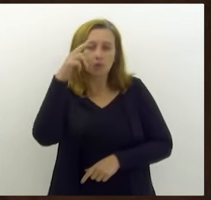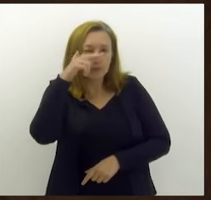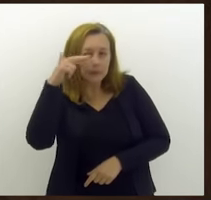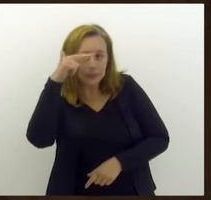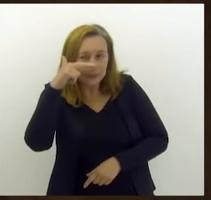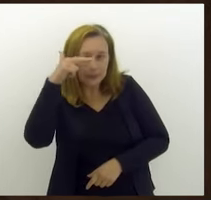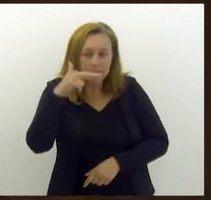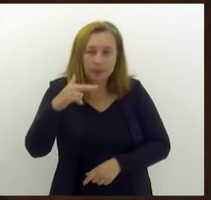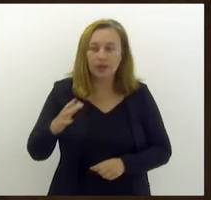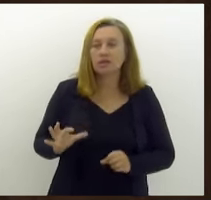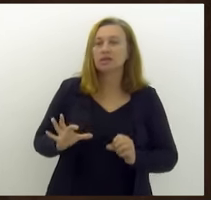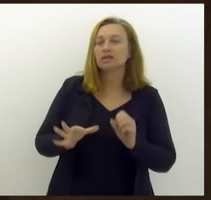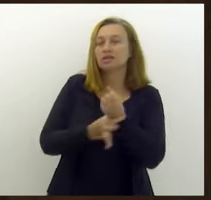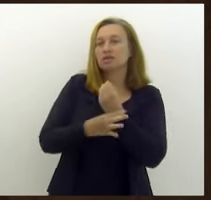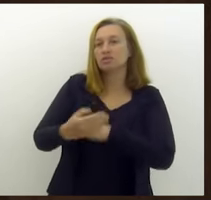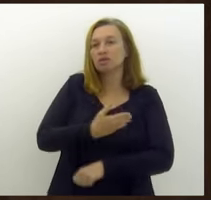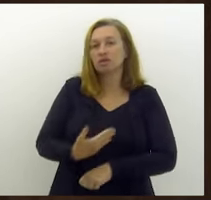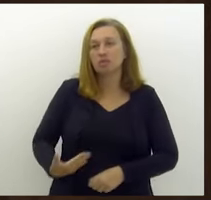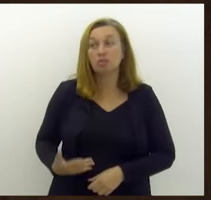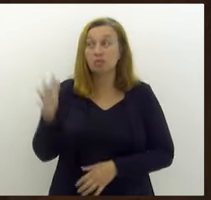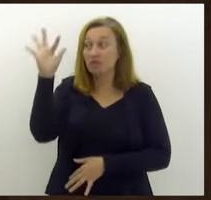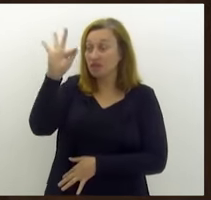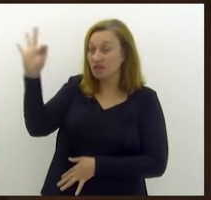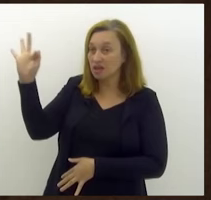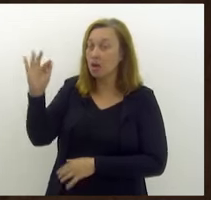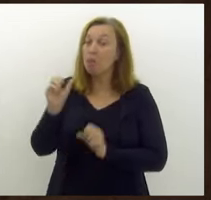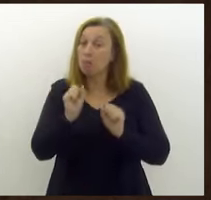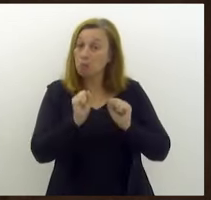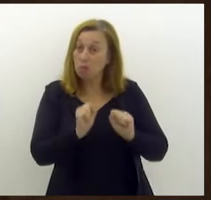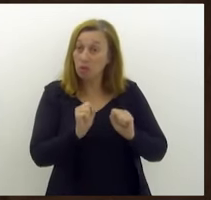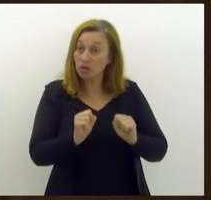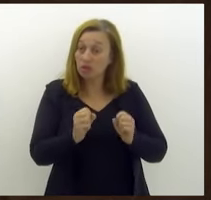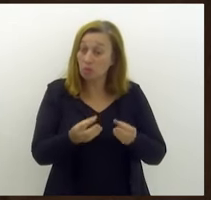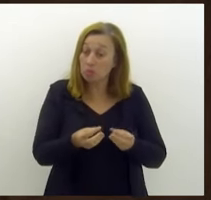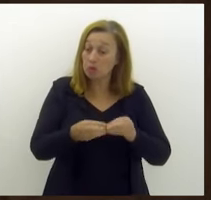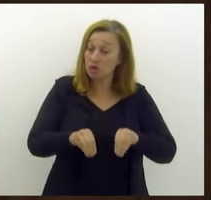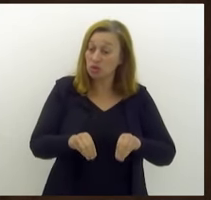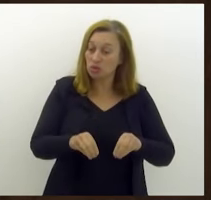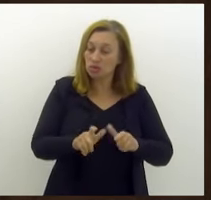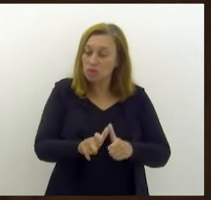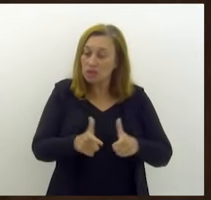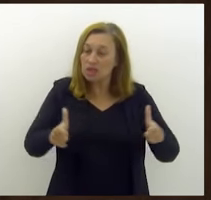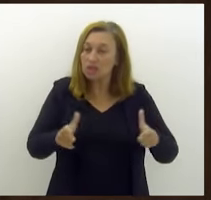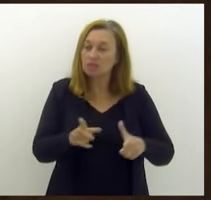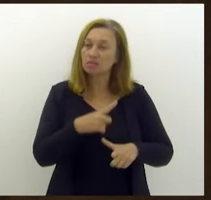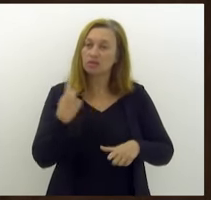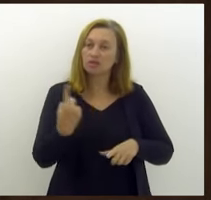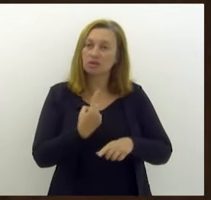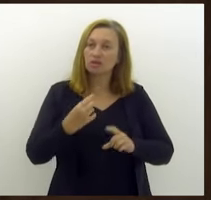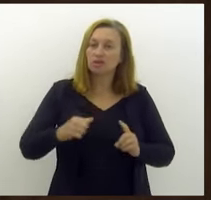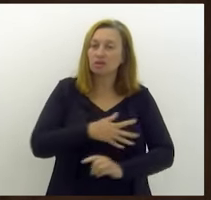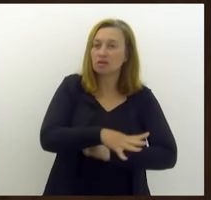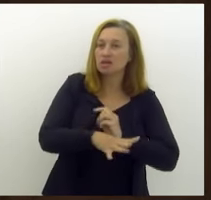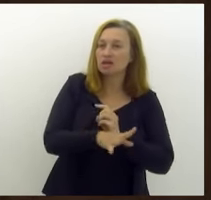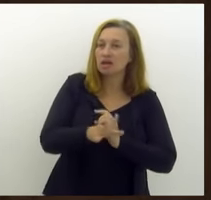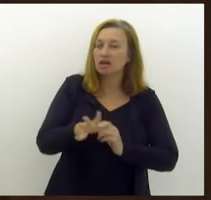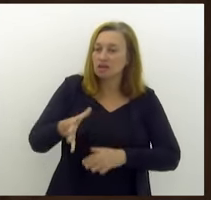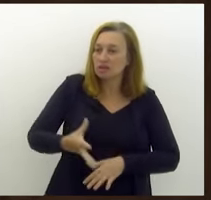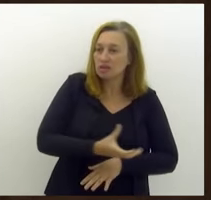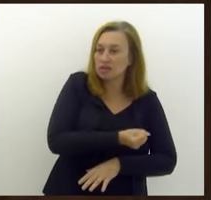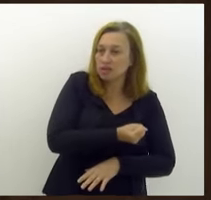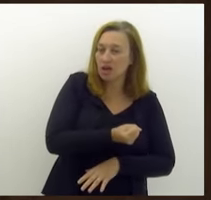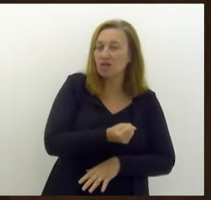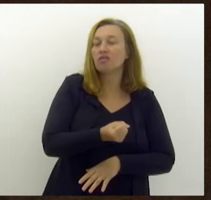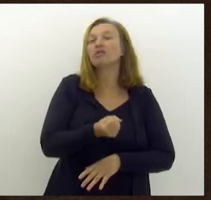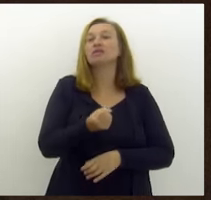Pública de âmbito Federal inclusive poderia ter um estrago irreparável paraa nossa sociedade as armas foram recuperadas numa favela na